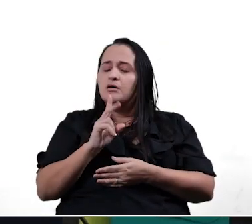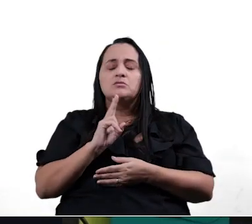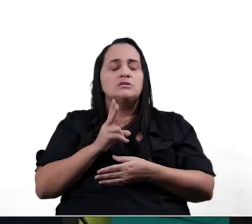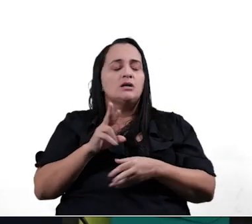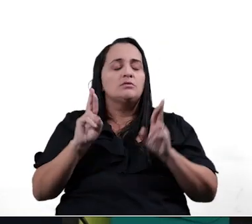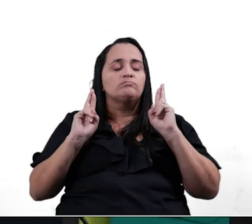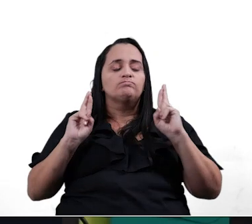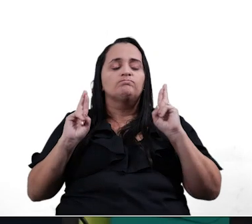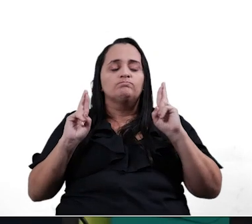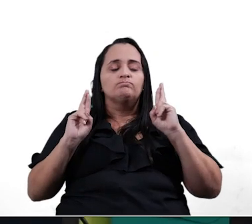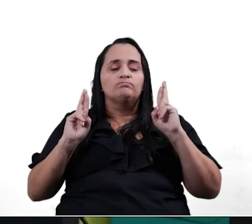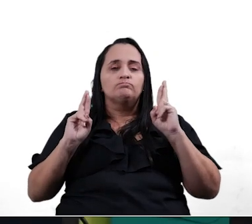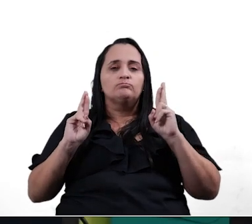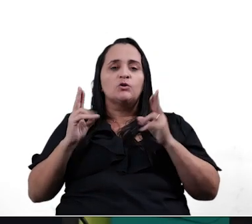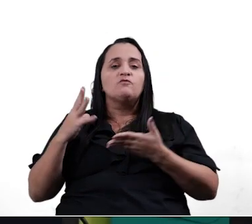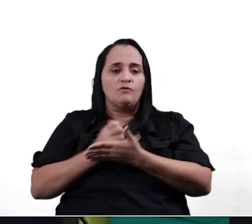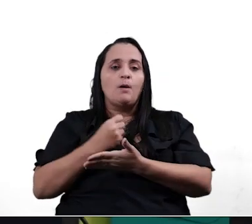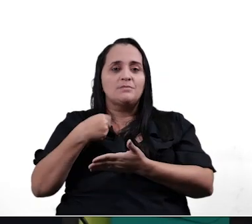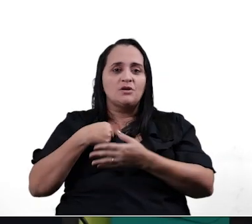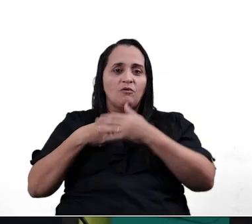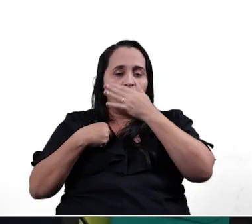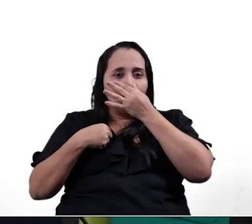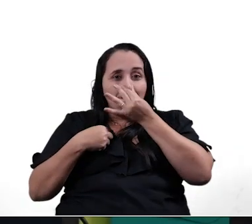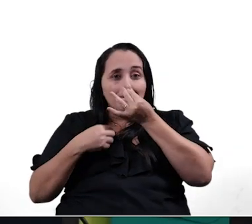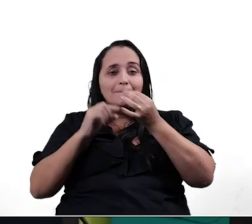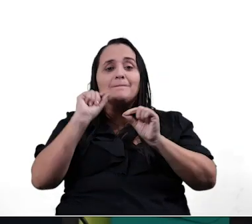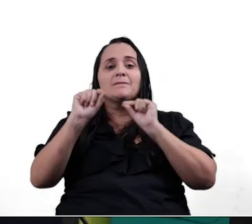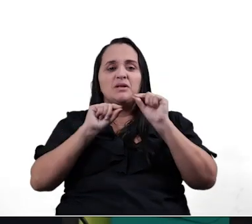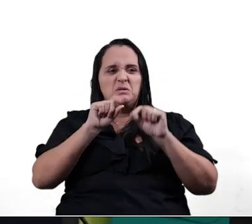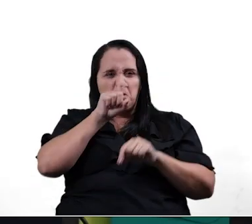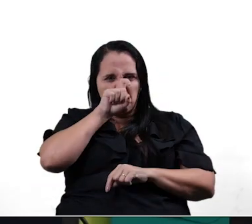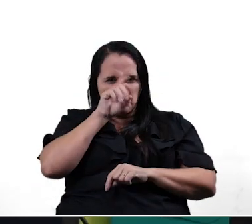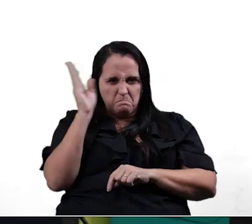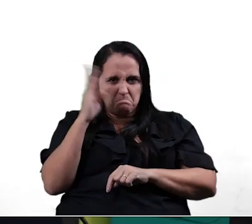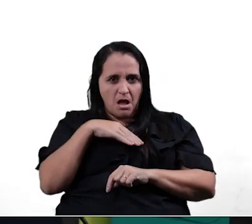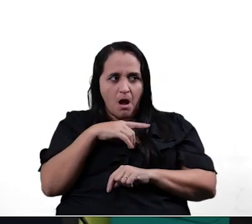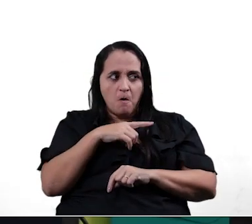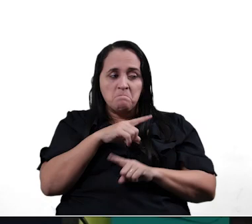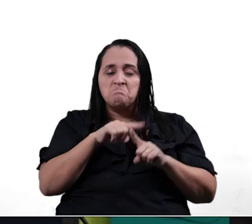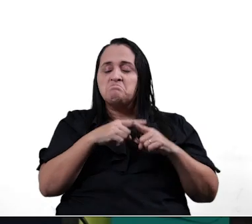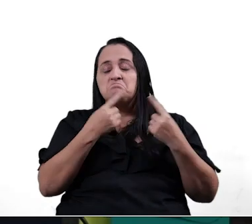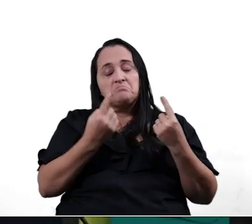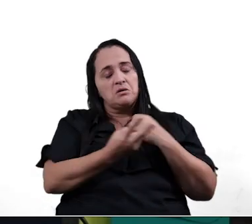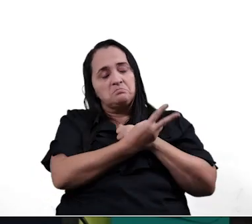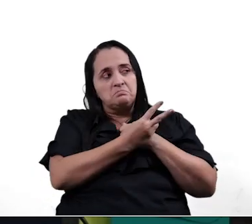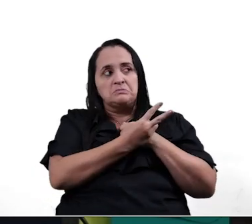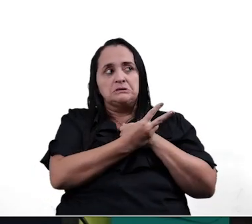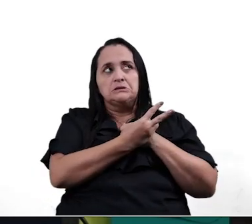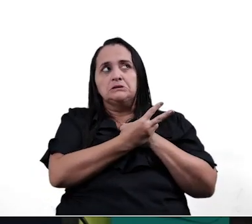a esperança de que um dia ela conseguiria sair daquela torre, apesar de ter uma bruxa malvada vigiando ela dia e noite.